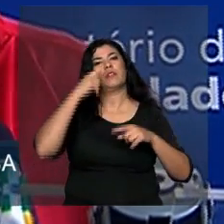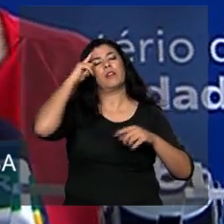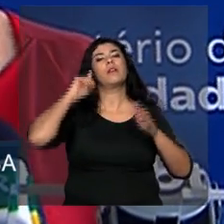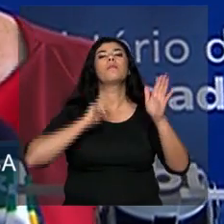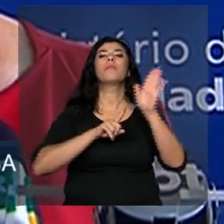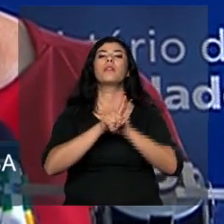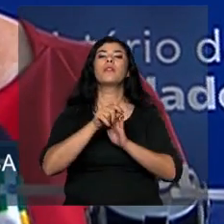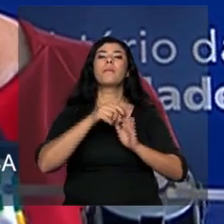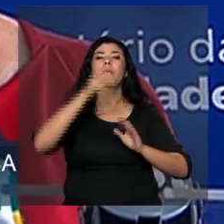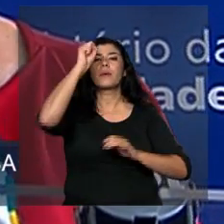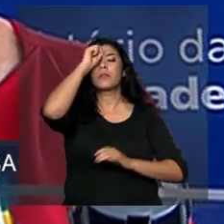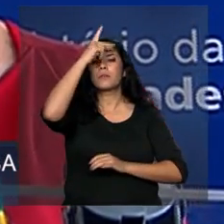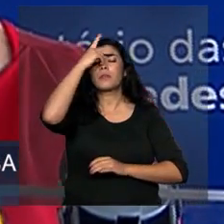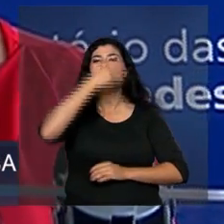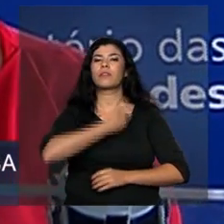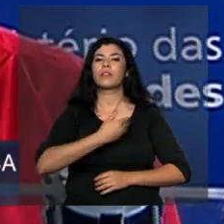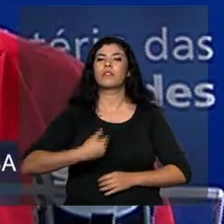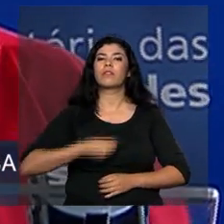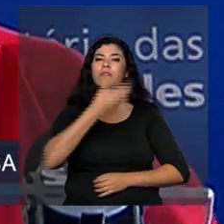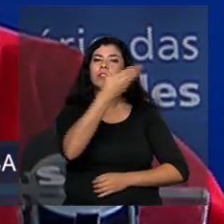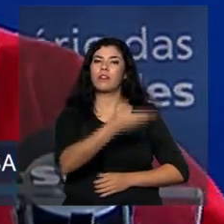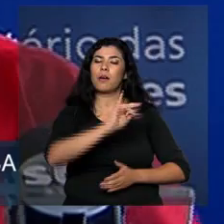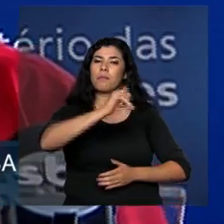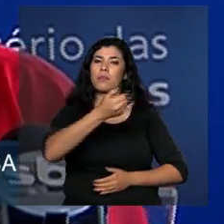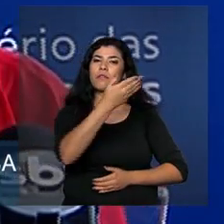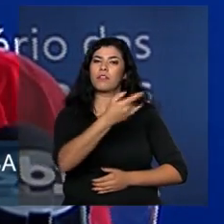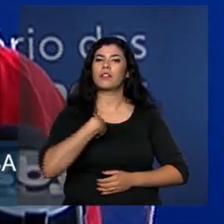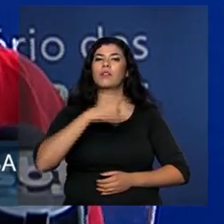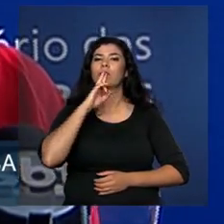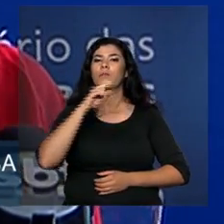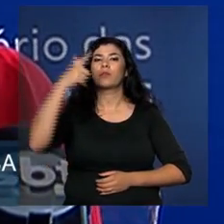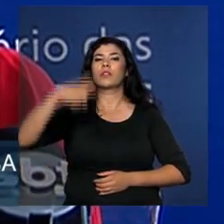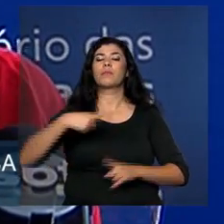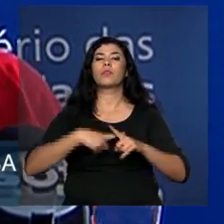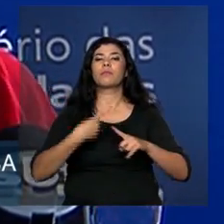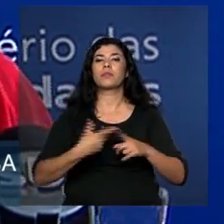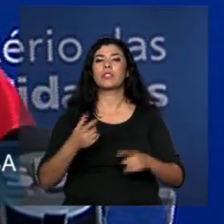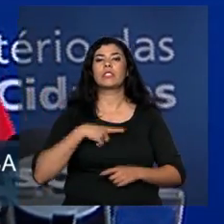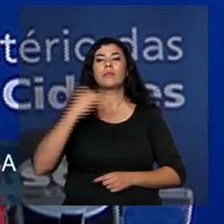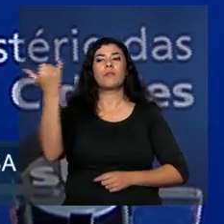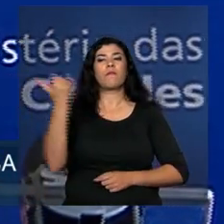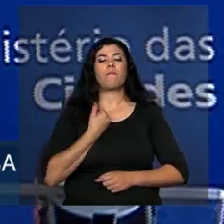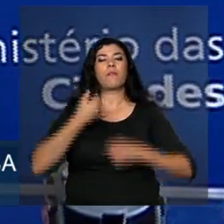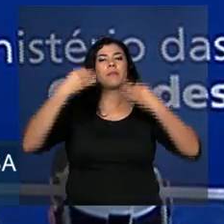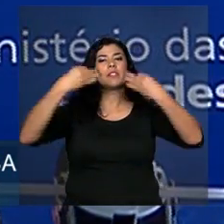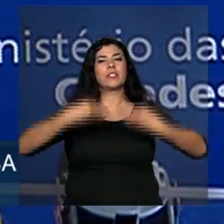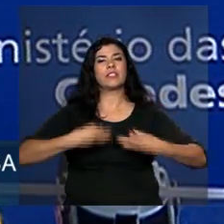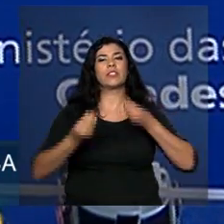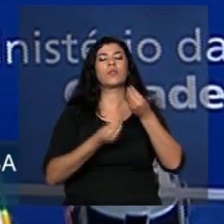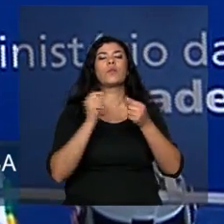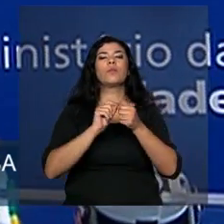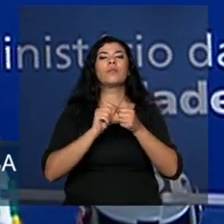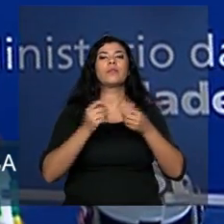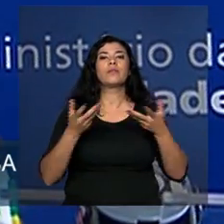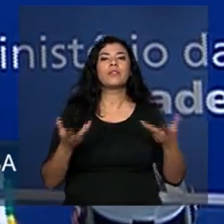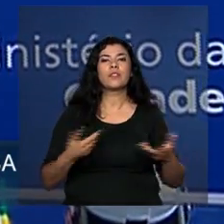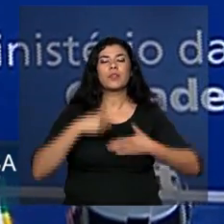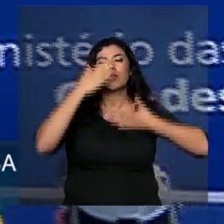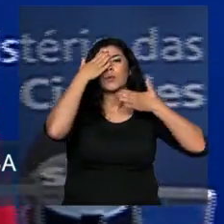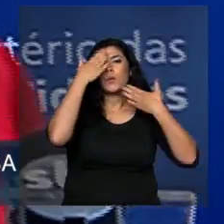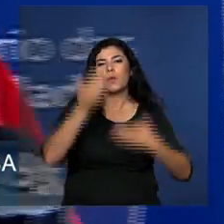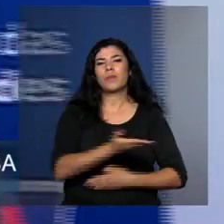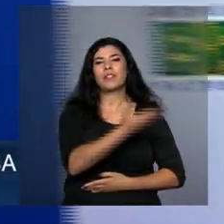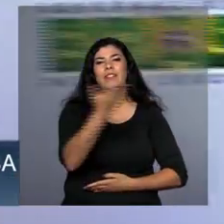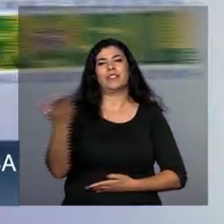perguntar ao prefeito e ao governador primeiro. Aí eu respondo depois, se me informarem direitinho da situação. Muito